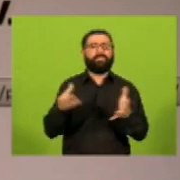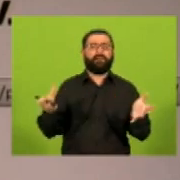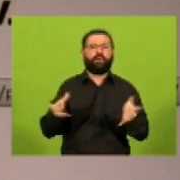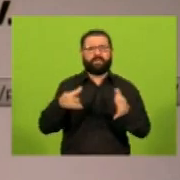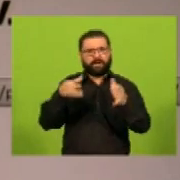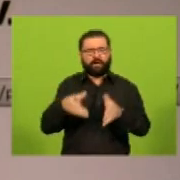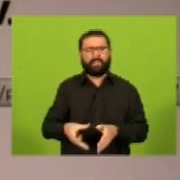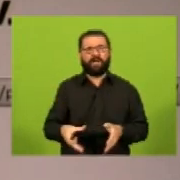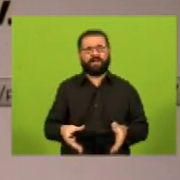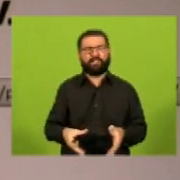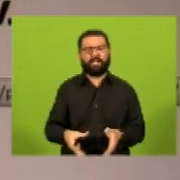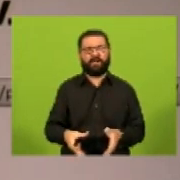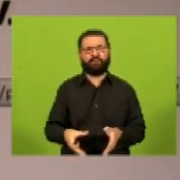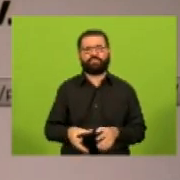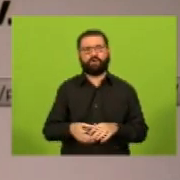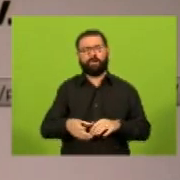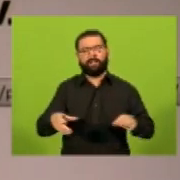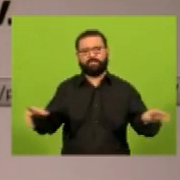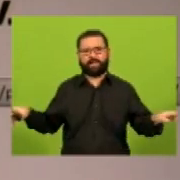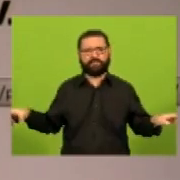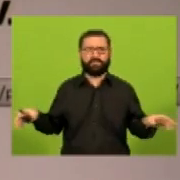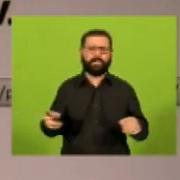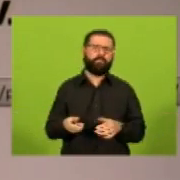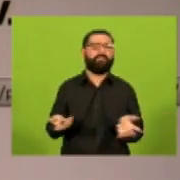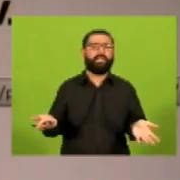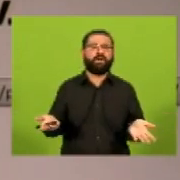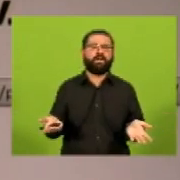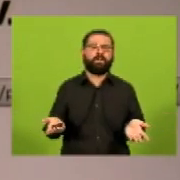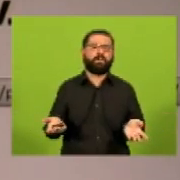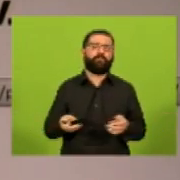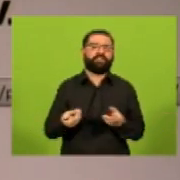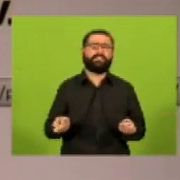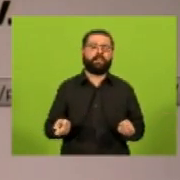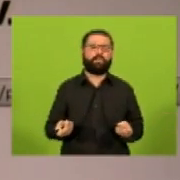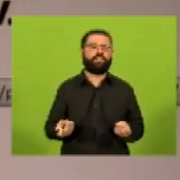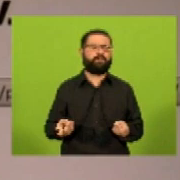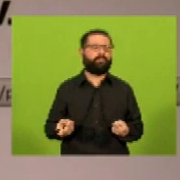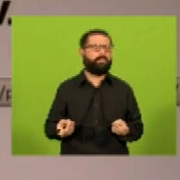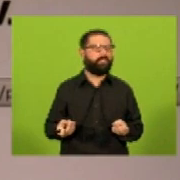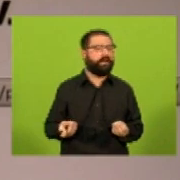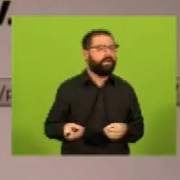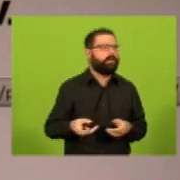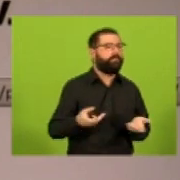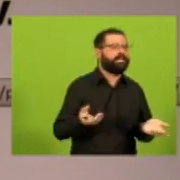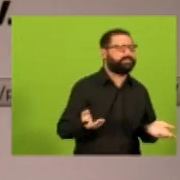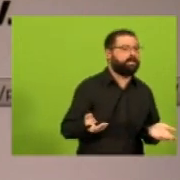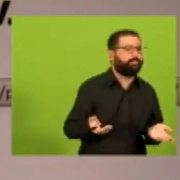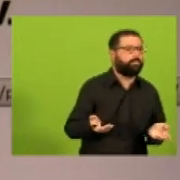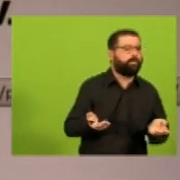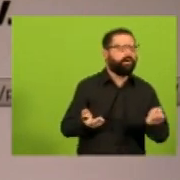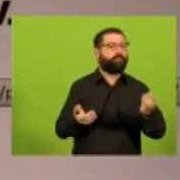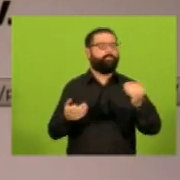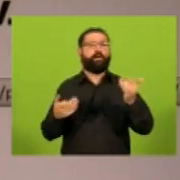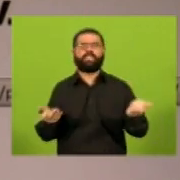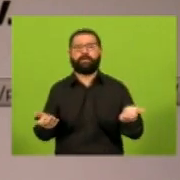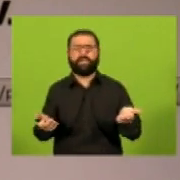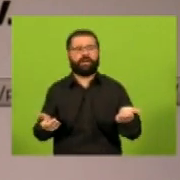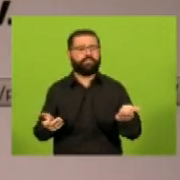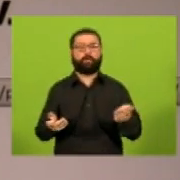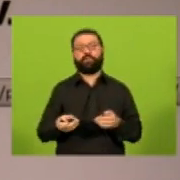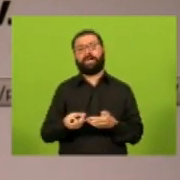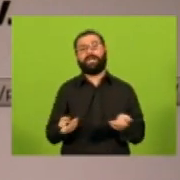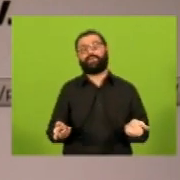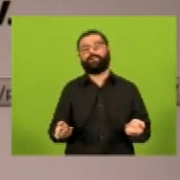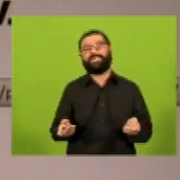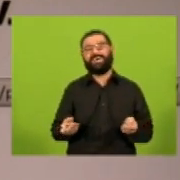importa o tamanho da gota, né? Na hora que ela chega lá no solo, ela vai se distribuir, né? Não precisa ser a gotícula fininha. Mas assim, por um